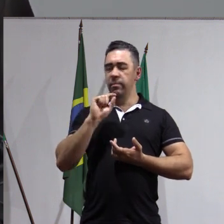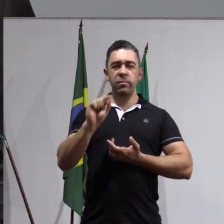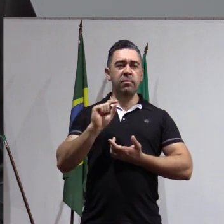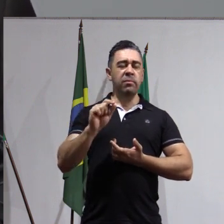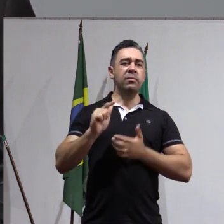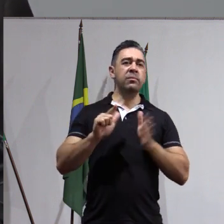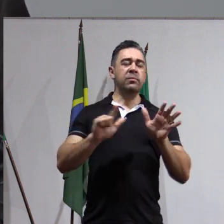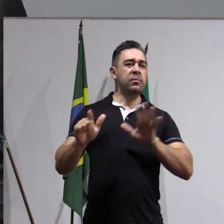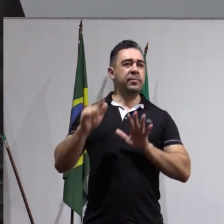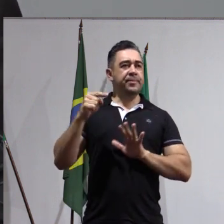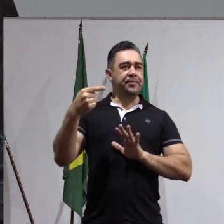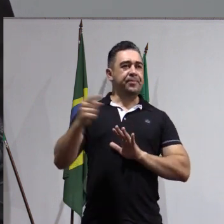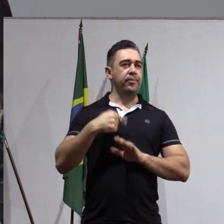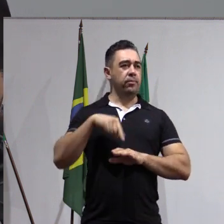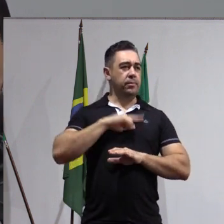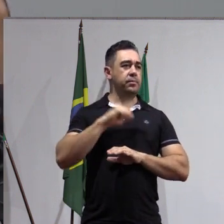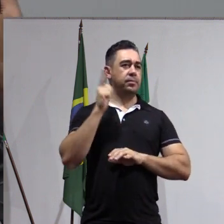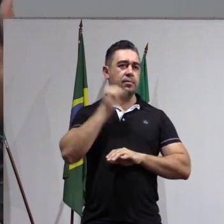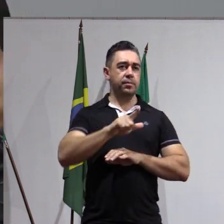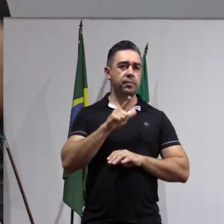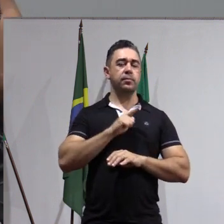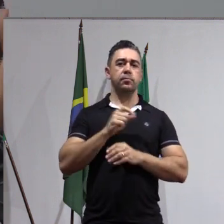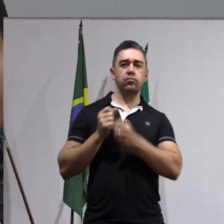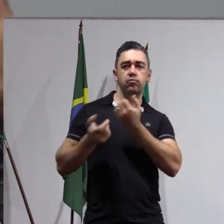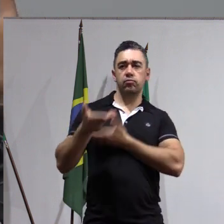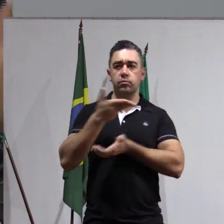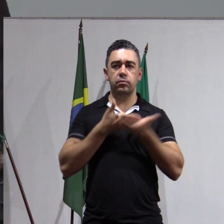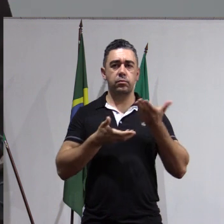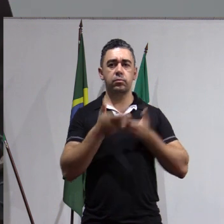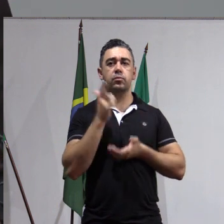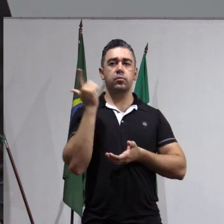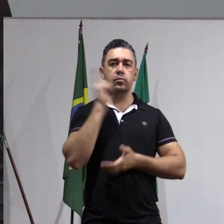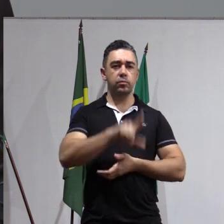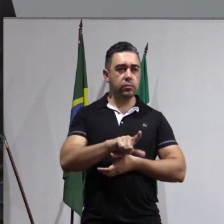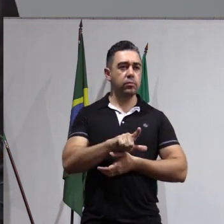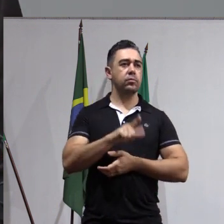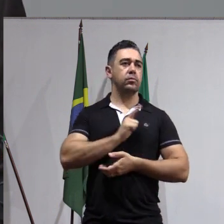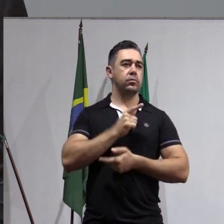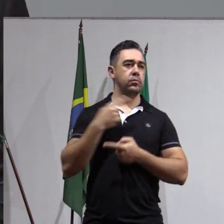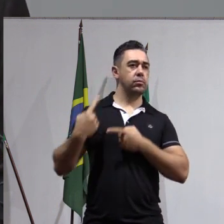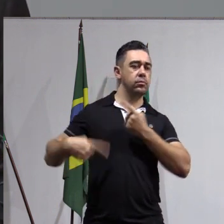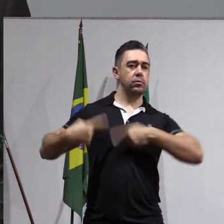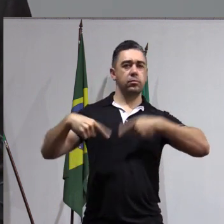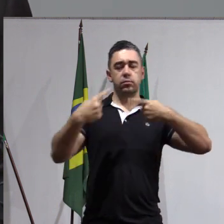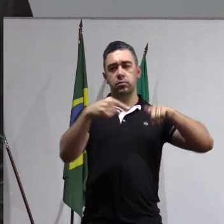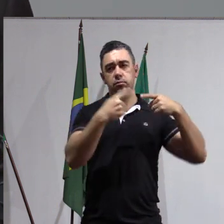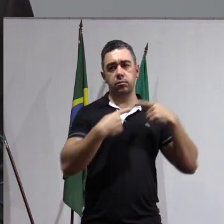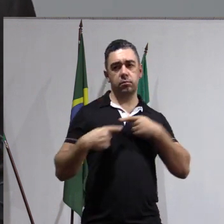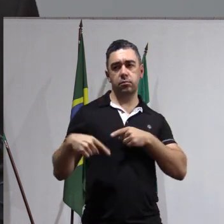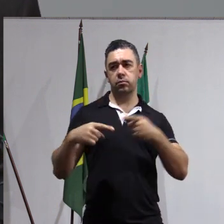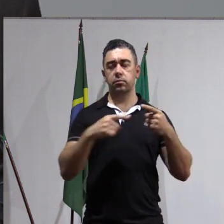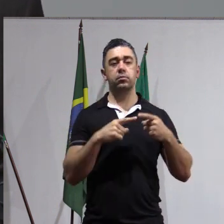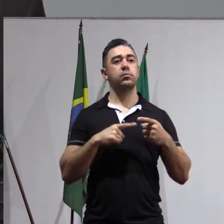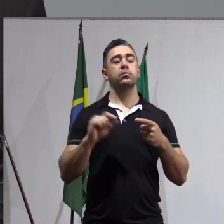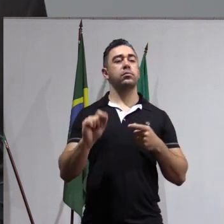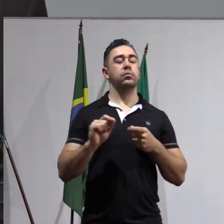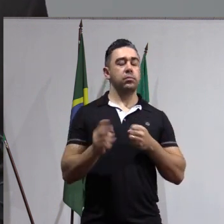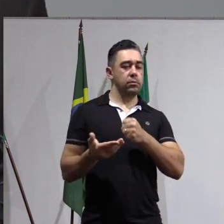semana que vem nós possamos capilarizar, na medida em que conseguirmos essa discussão, na